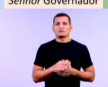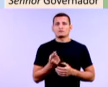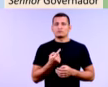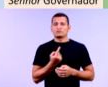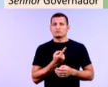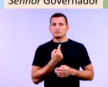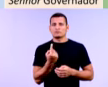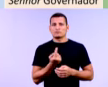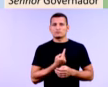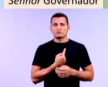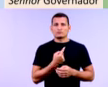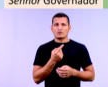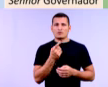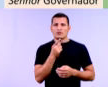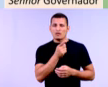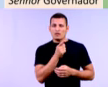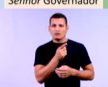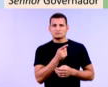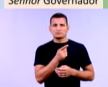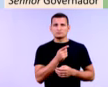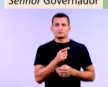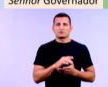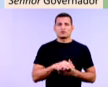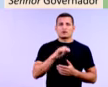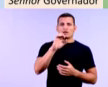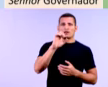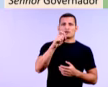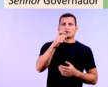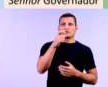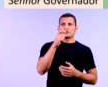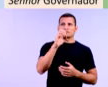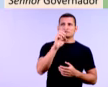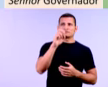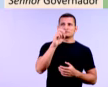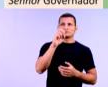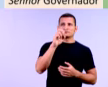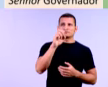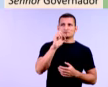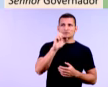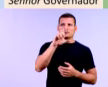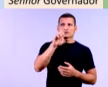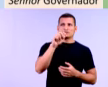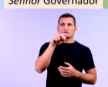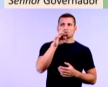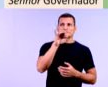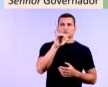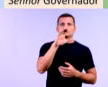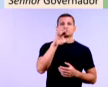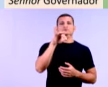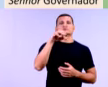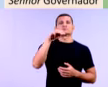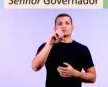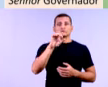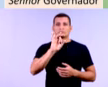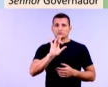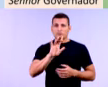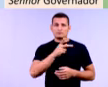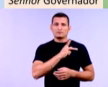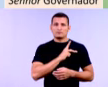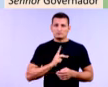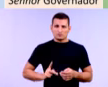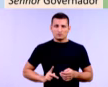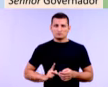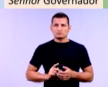eles, nós falamos excelentíssimo senhor presidente da República, só para o presidente da República. Essas